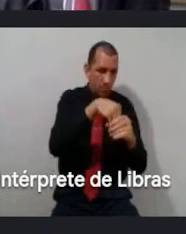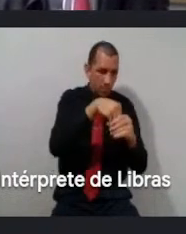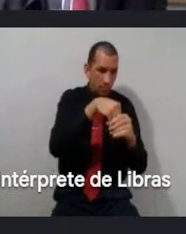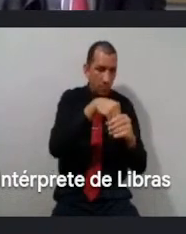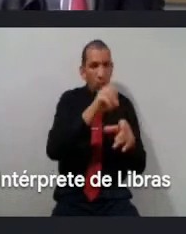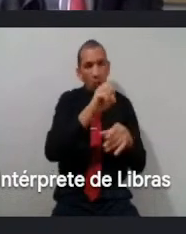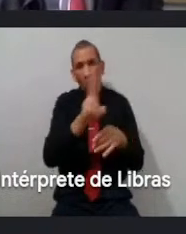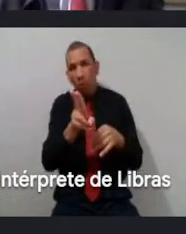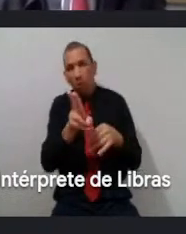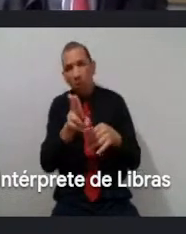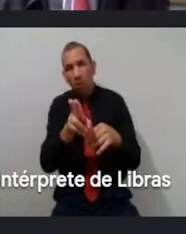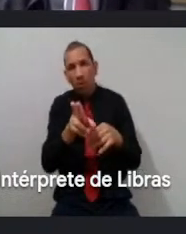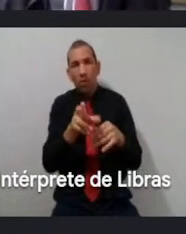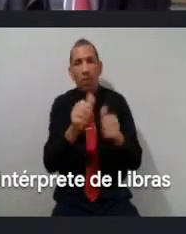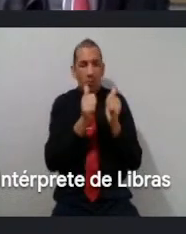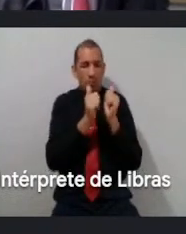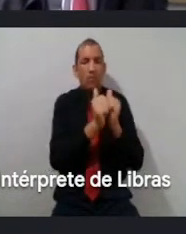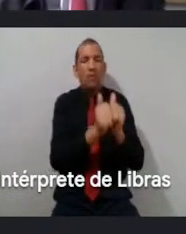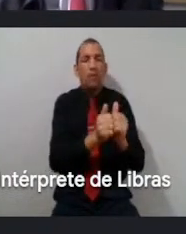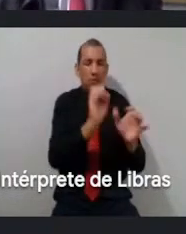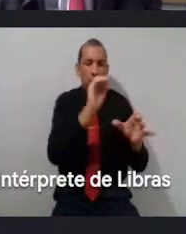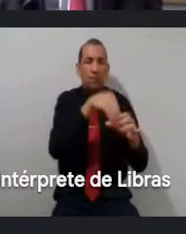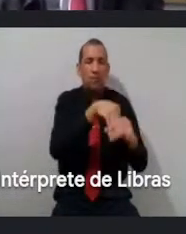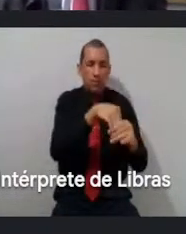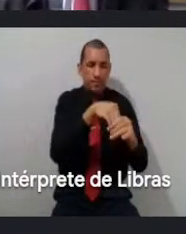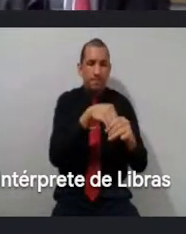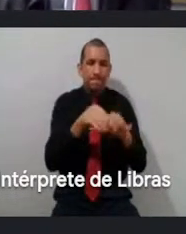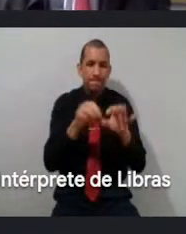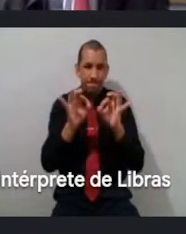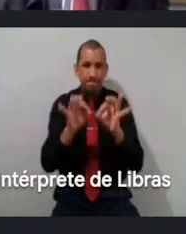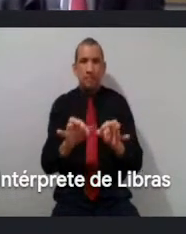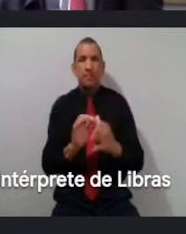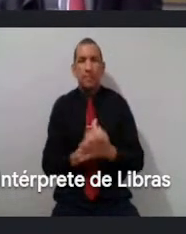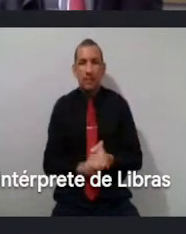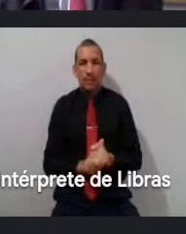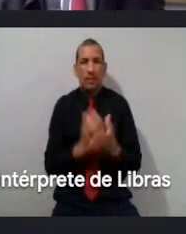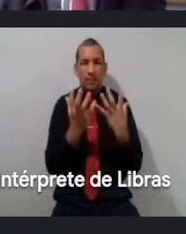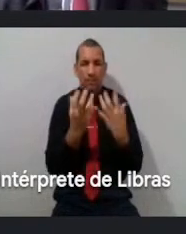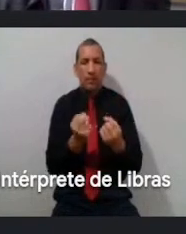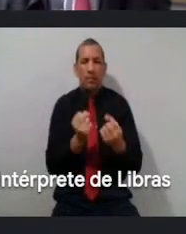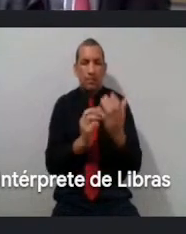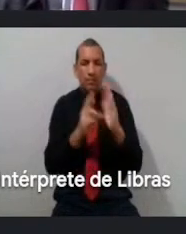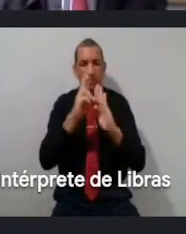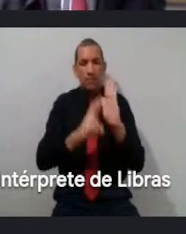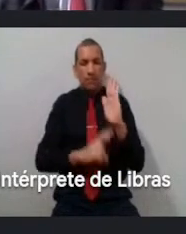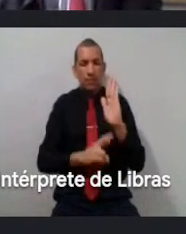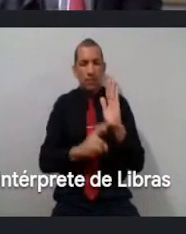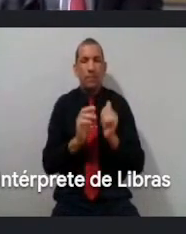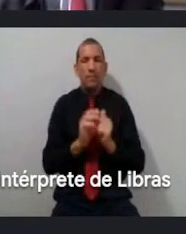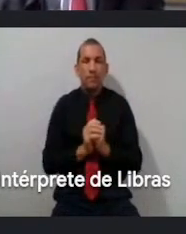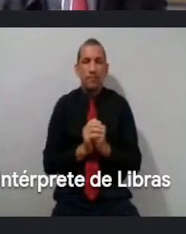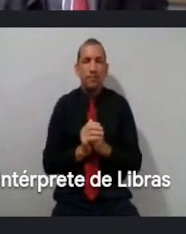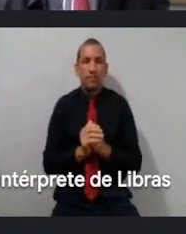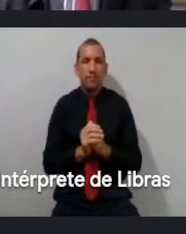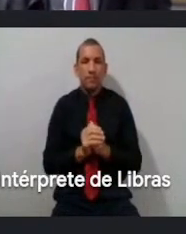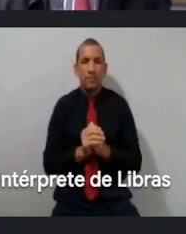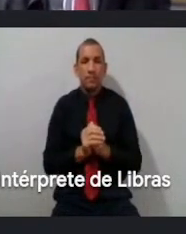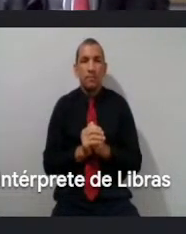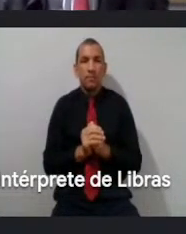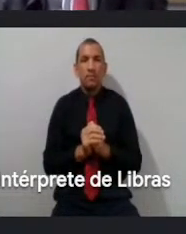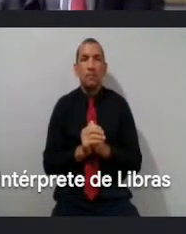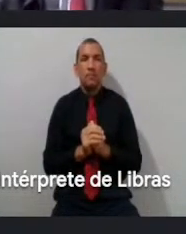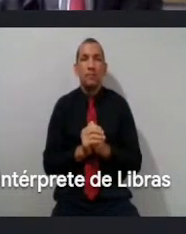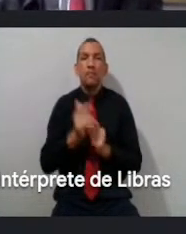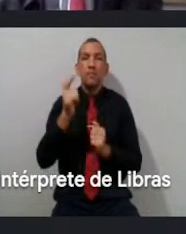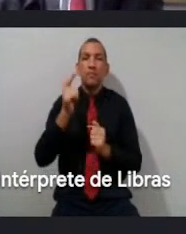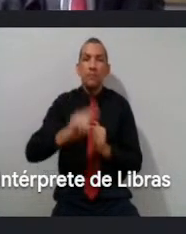alguma encampamento estou acompanhando acompanhando né ela aprovação da resolução na provação é o